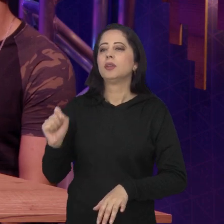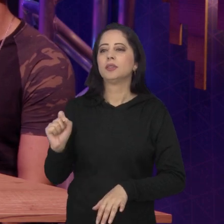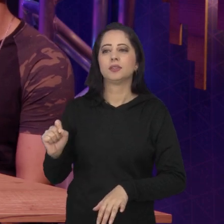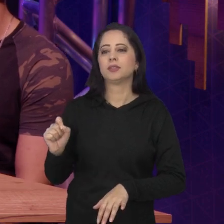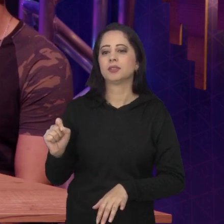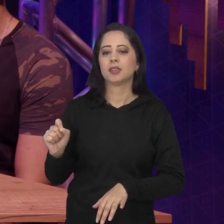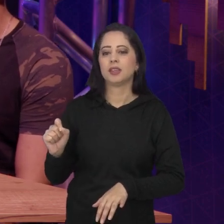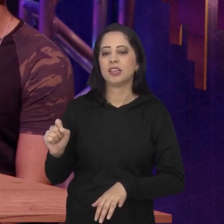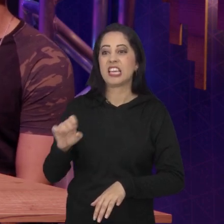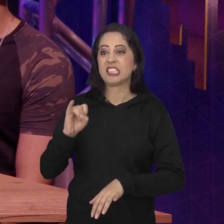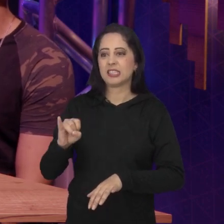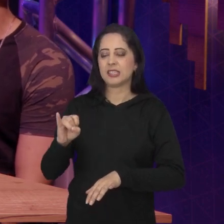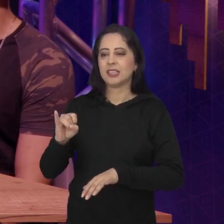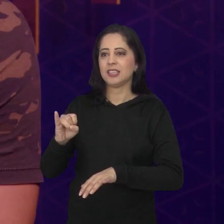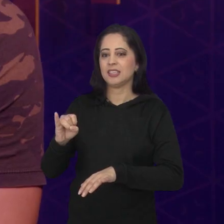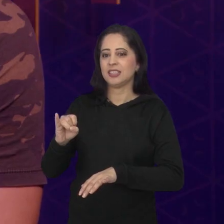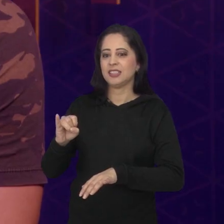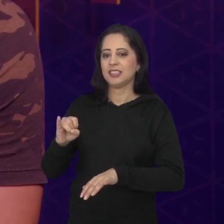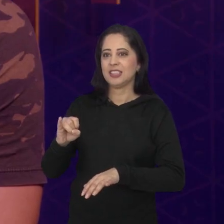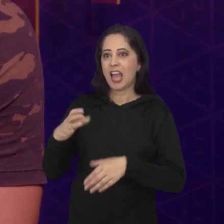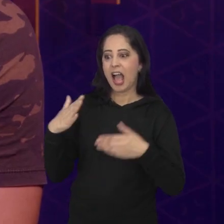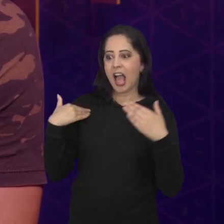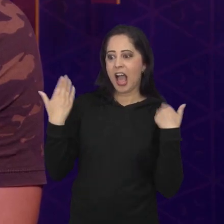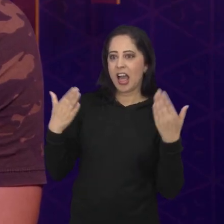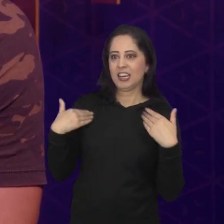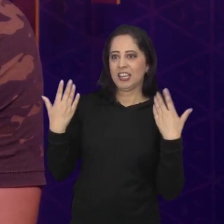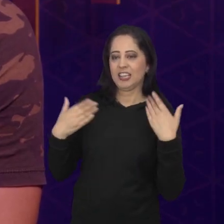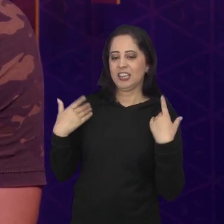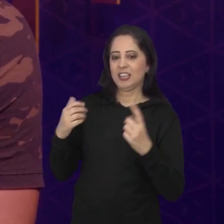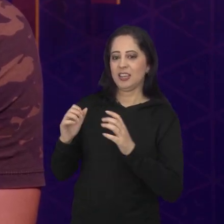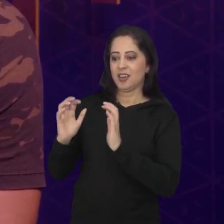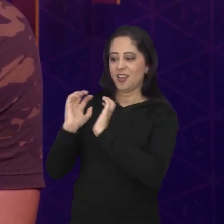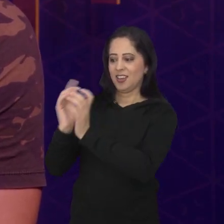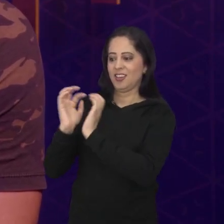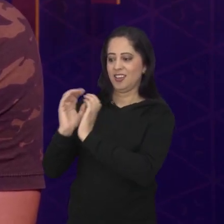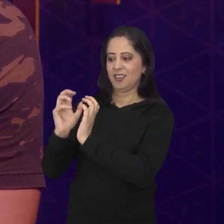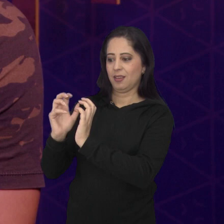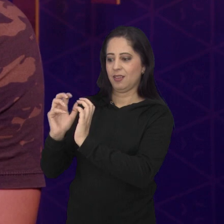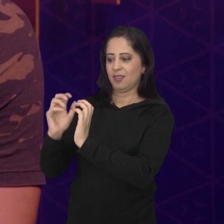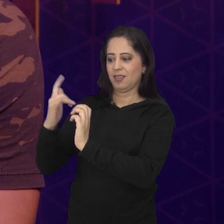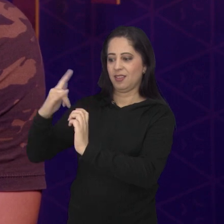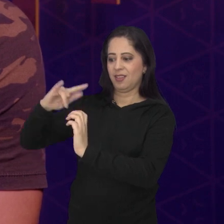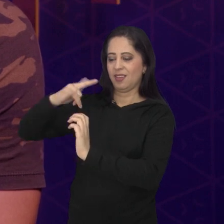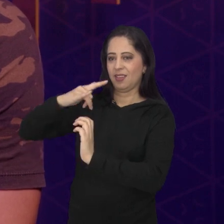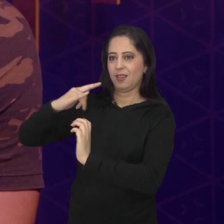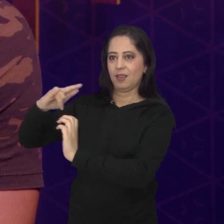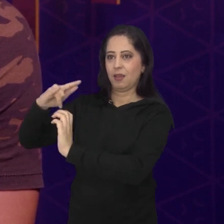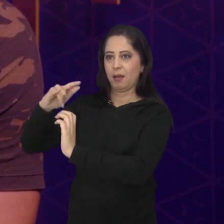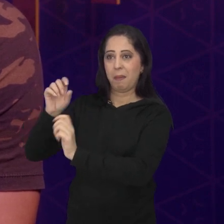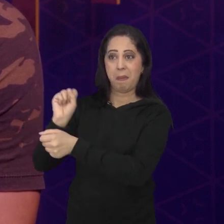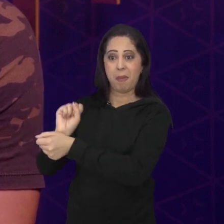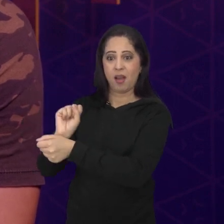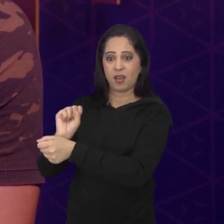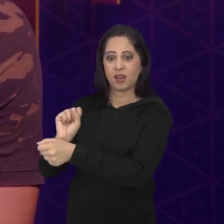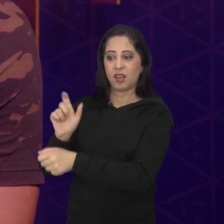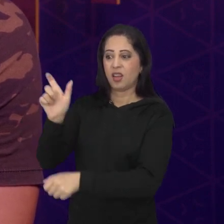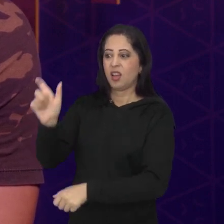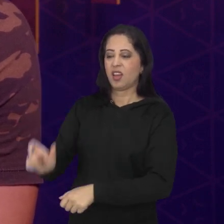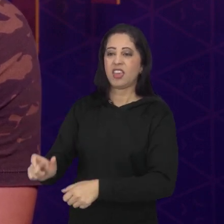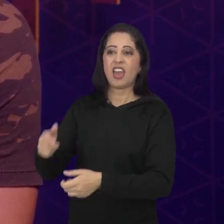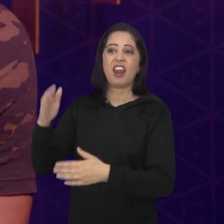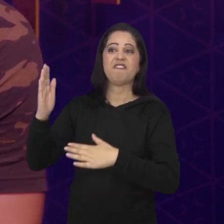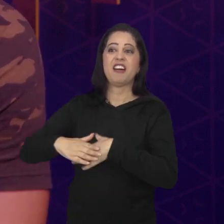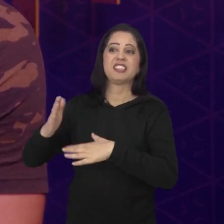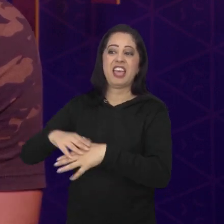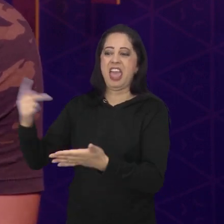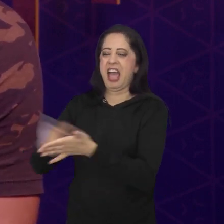né? Quando a alegria para de de controlar, né? Ela